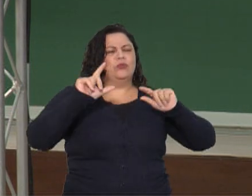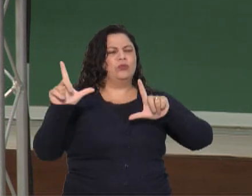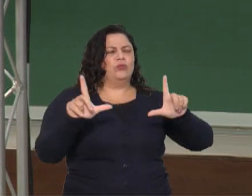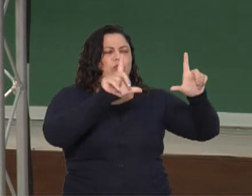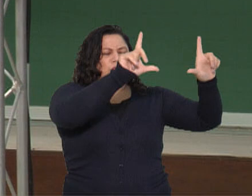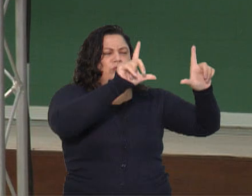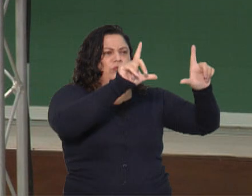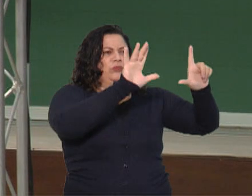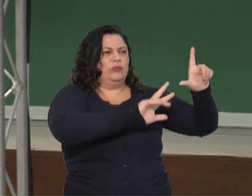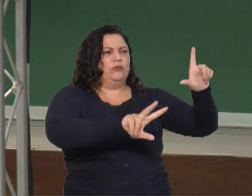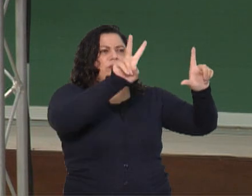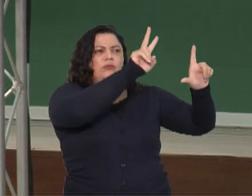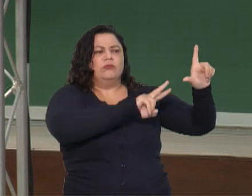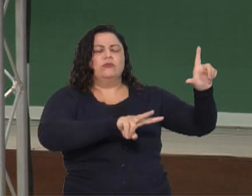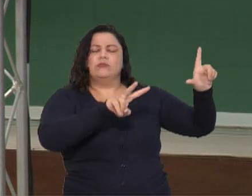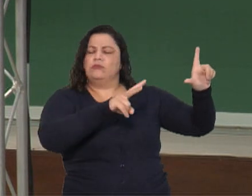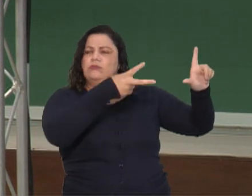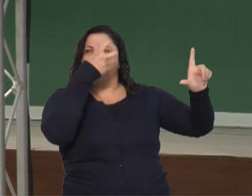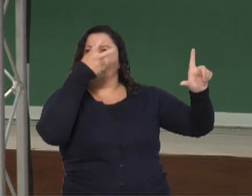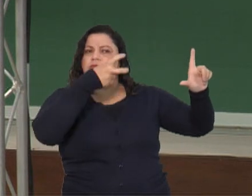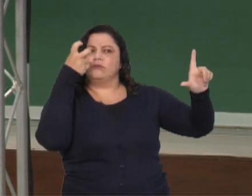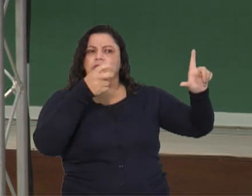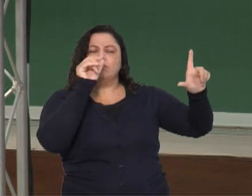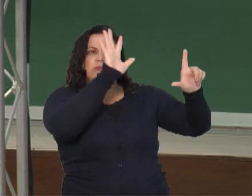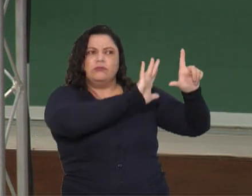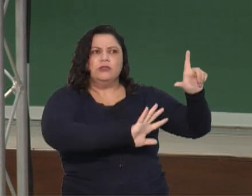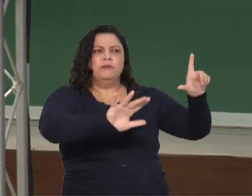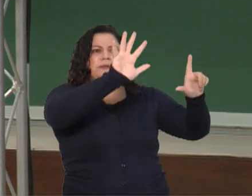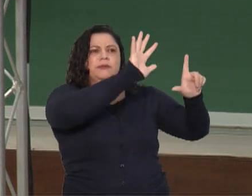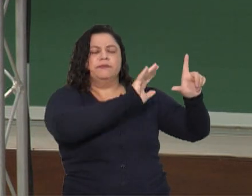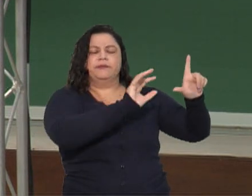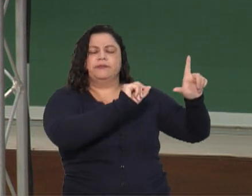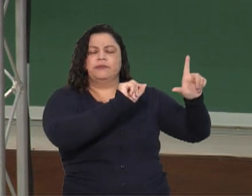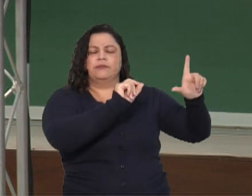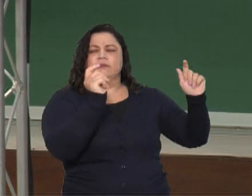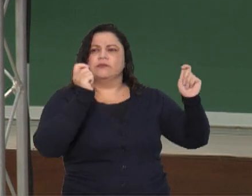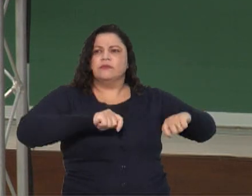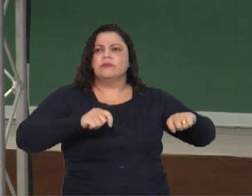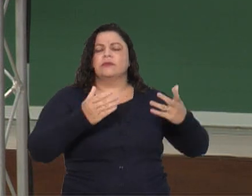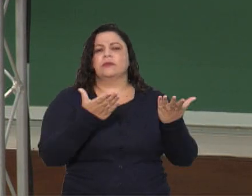artes visuais que a obra de arte